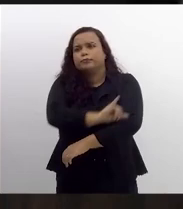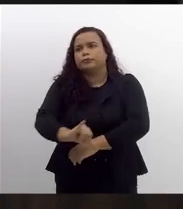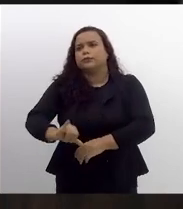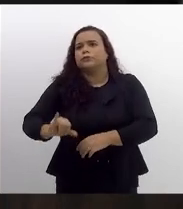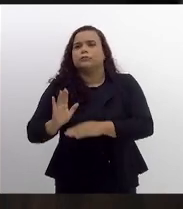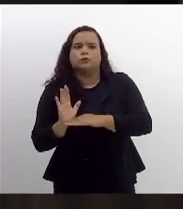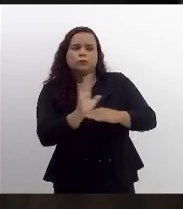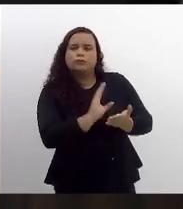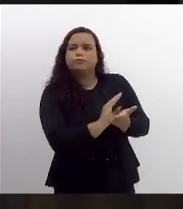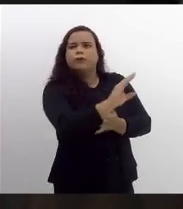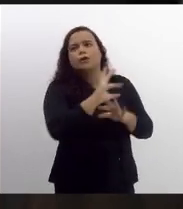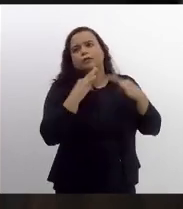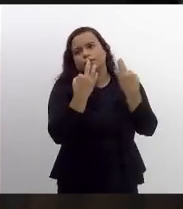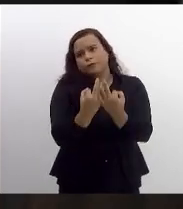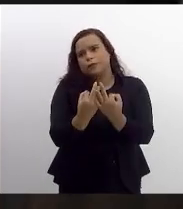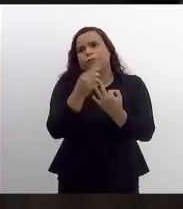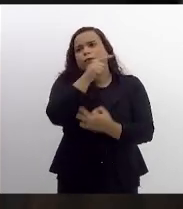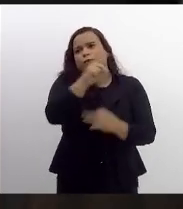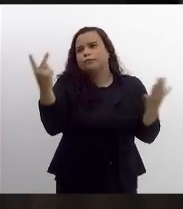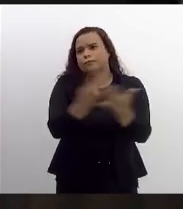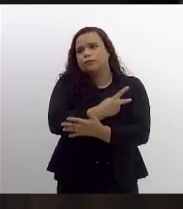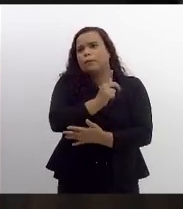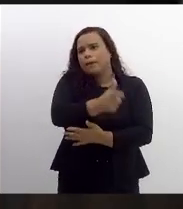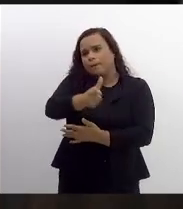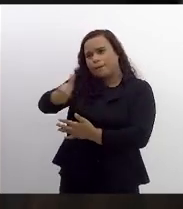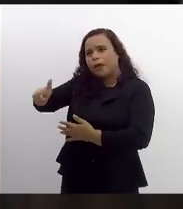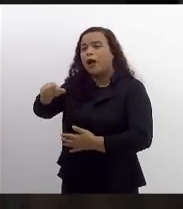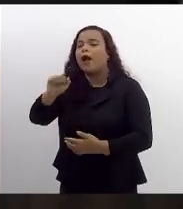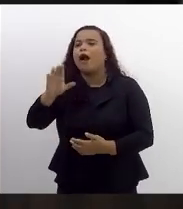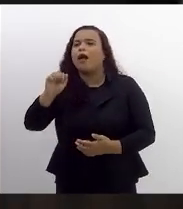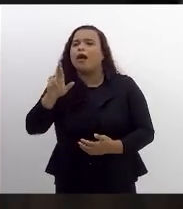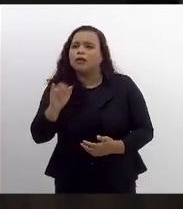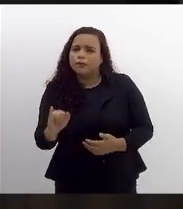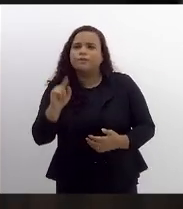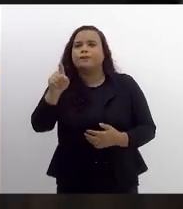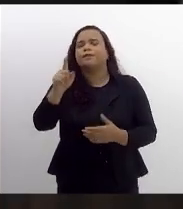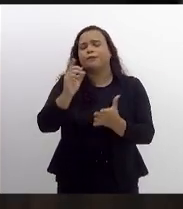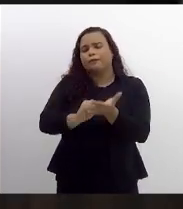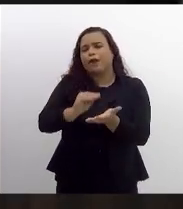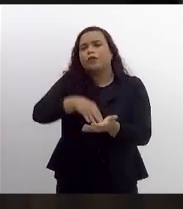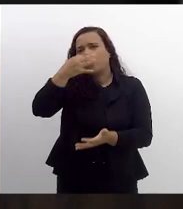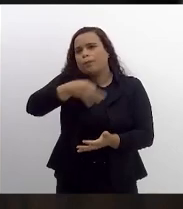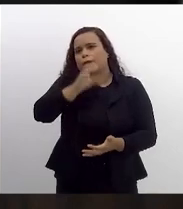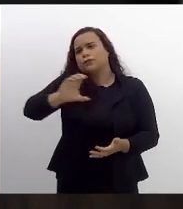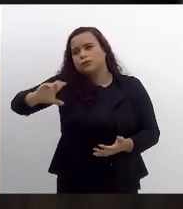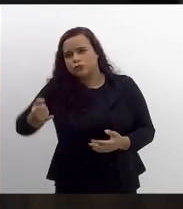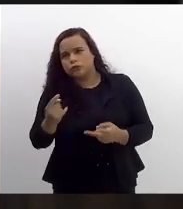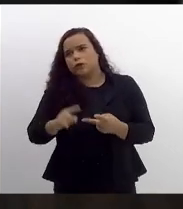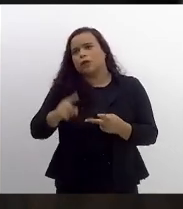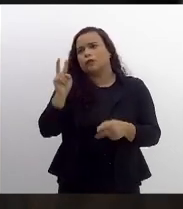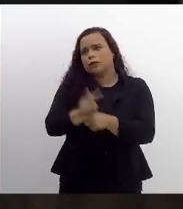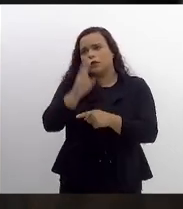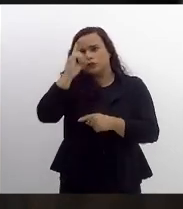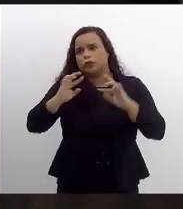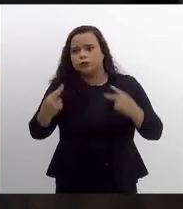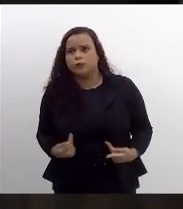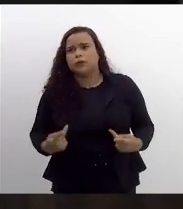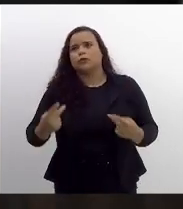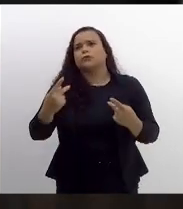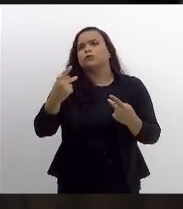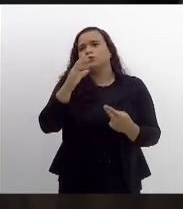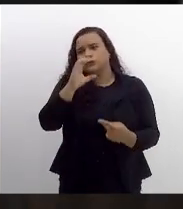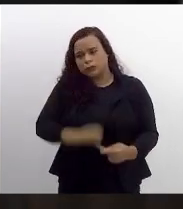vai para as famílias das vítimas denominadas chacina de Acari e nem de pareceres das comissões de construção Justiça de defesa dos direitos humanos e cidadania orçamento